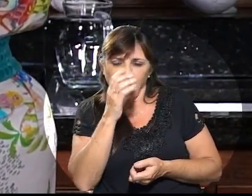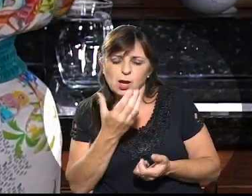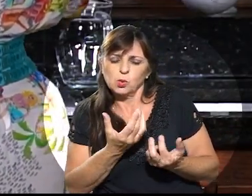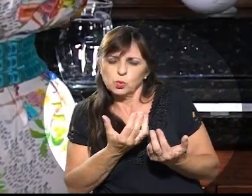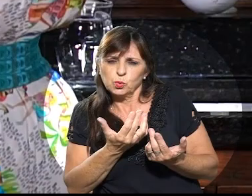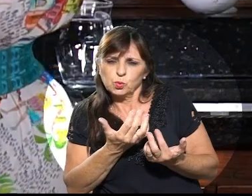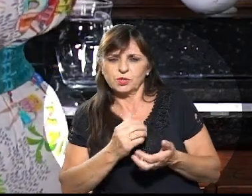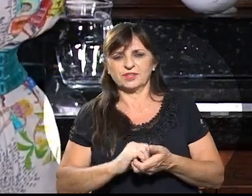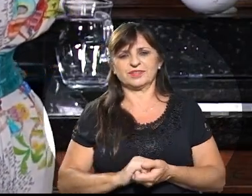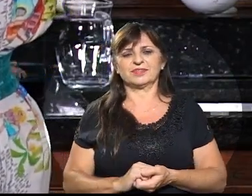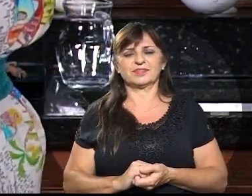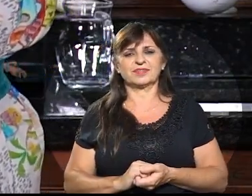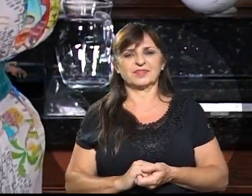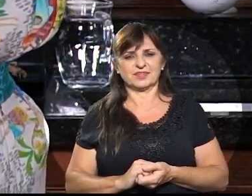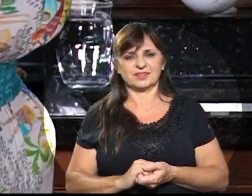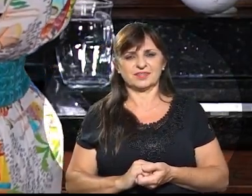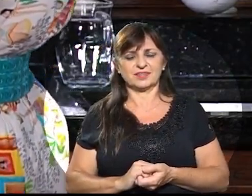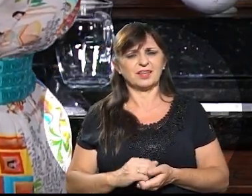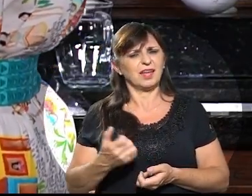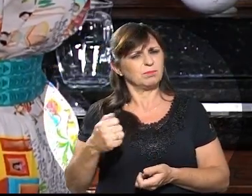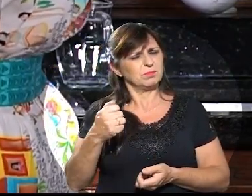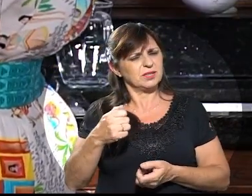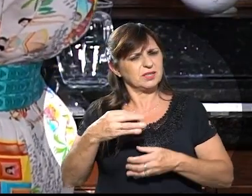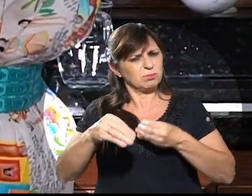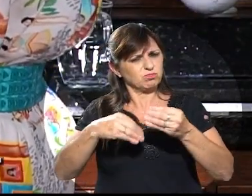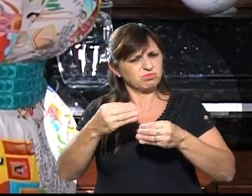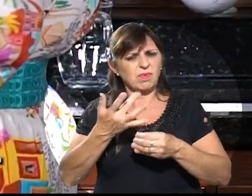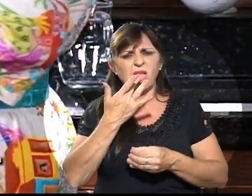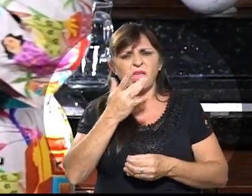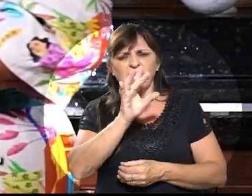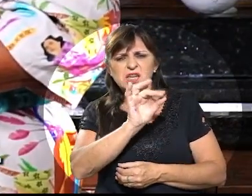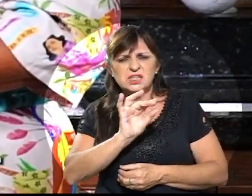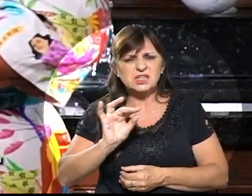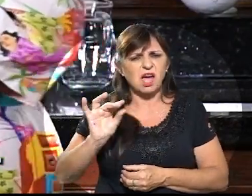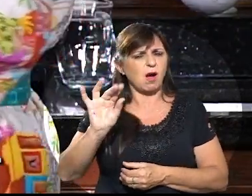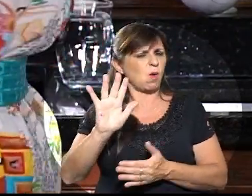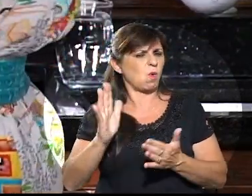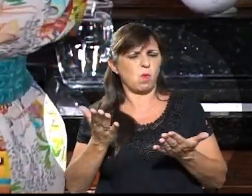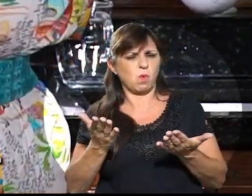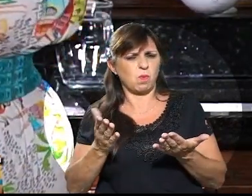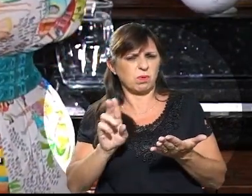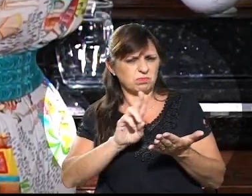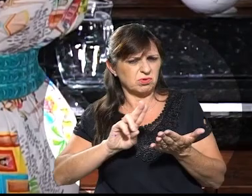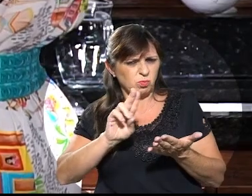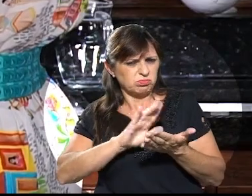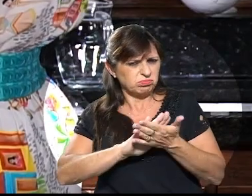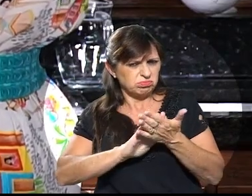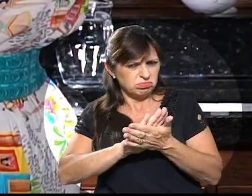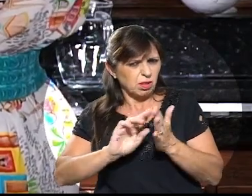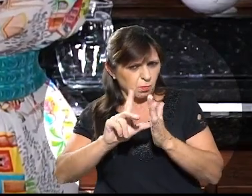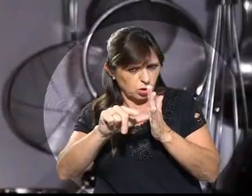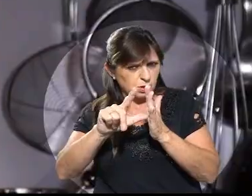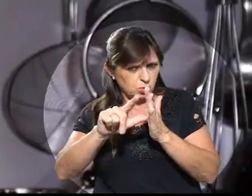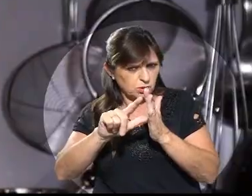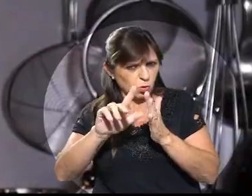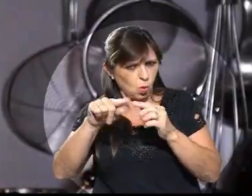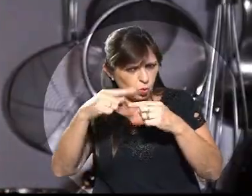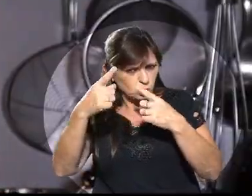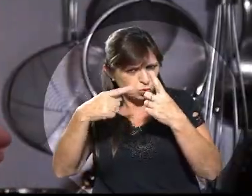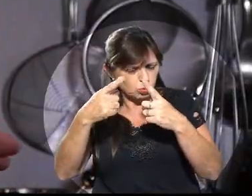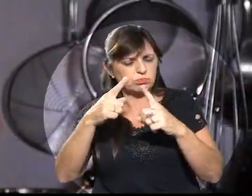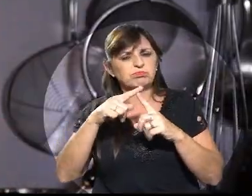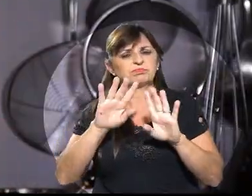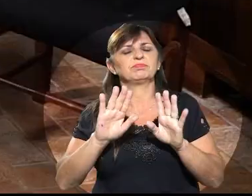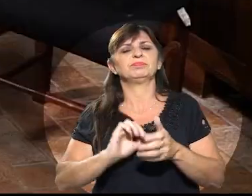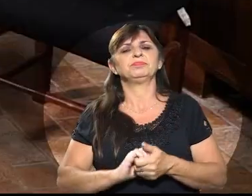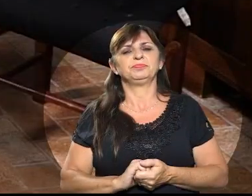Precisa temperos, sal, vai alguma coisa, não depois usa eu nada. Vou botar sal, depois e na vou sequência, botar os outros temperos. É. Tá bom. Bom, depois